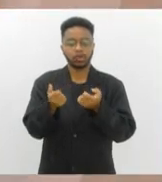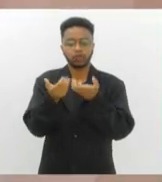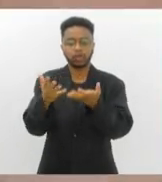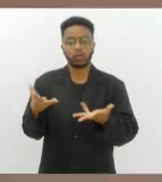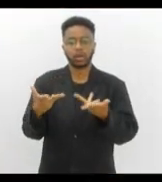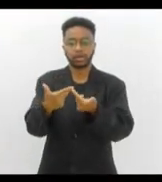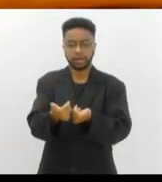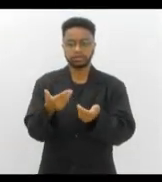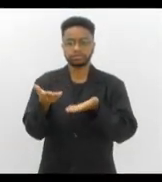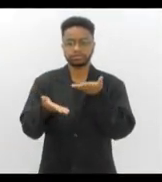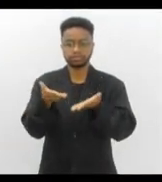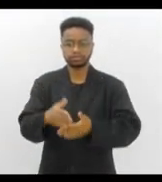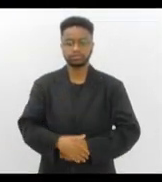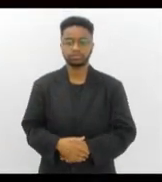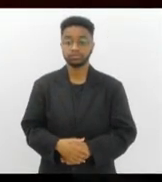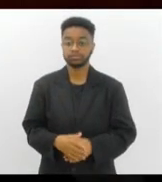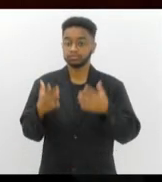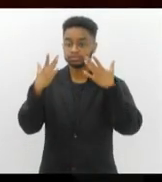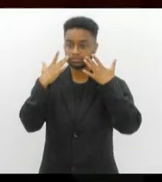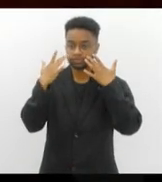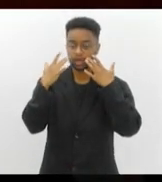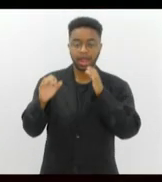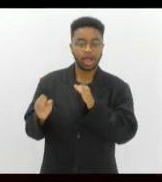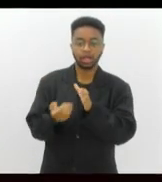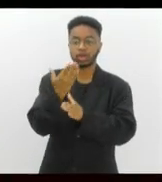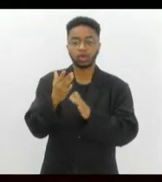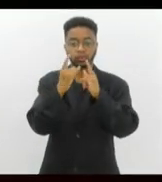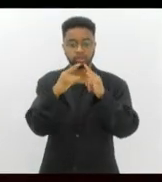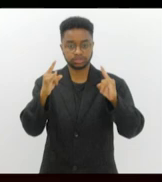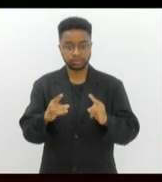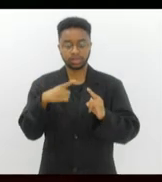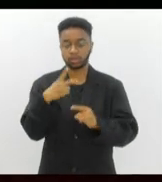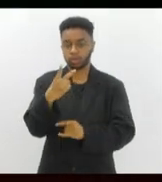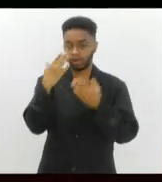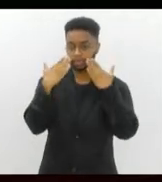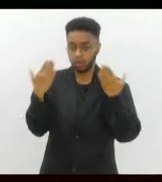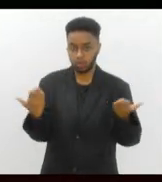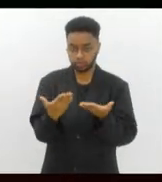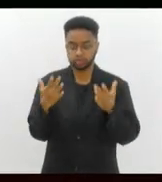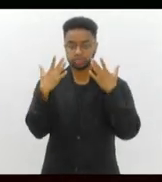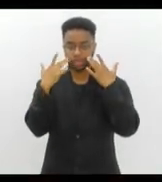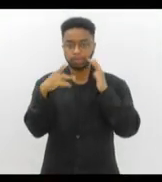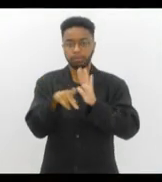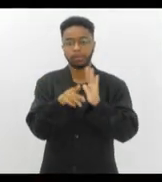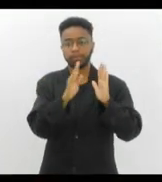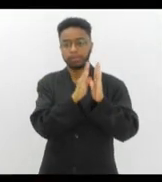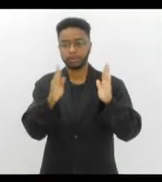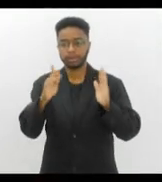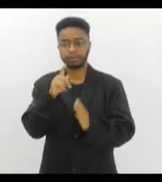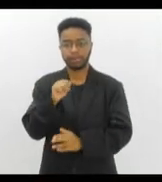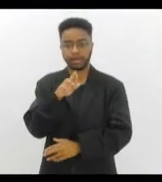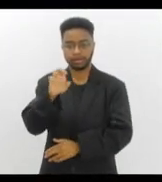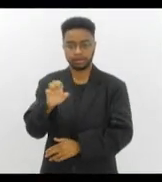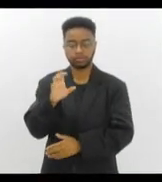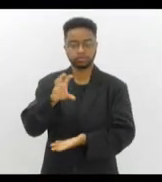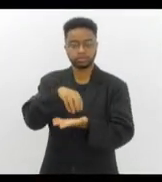atendimento. O espetáculo E Assim Surgiu um Circo tem duas apresentações hoje no Teatro da Biblioteca Parque Estadual, no